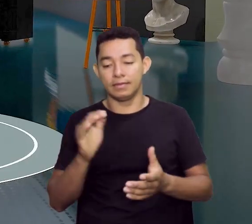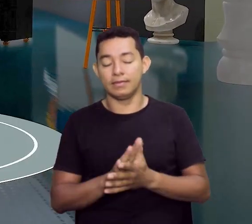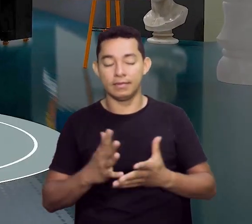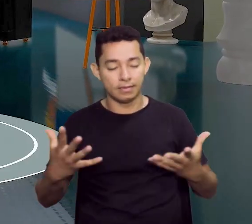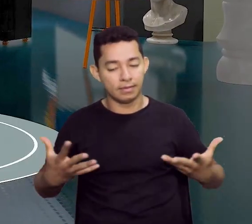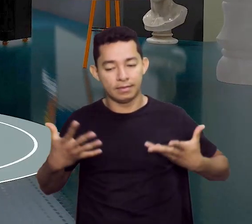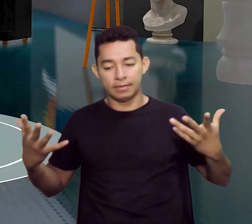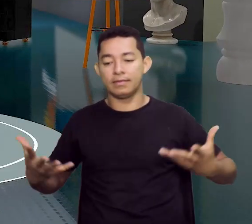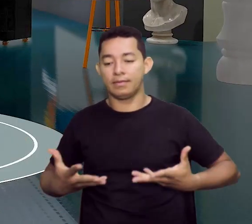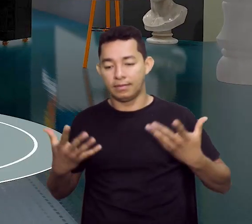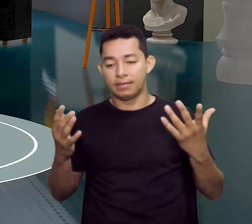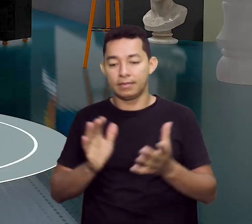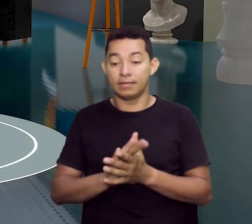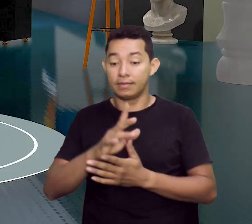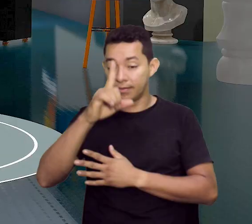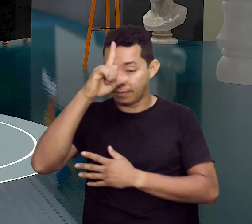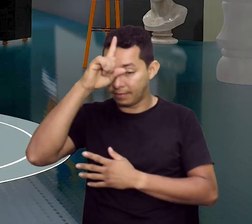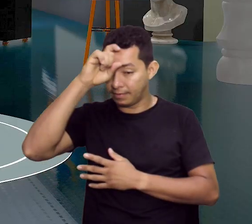Egito!